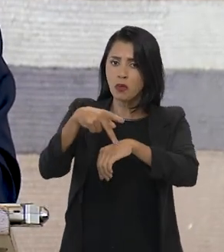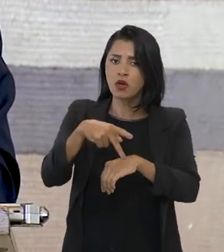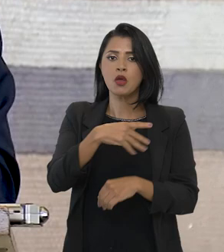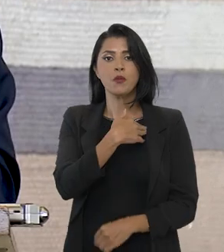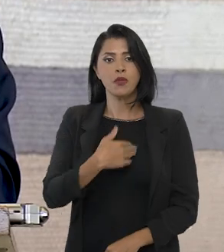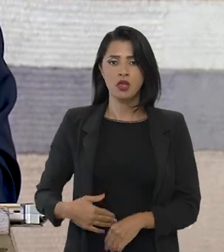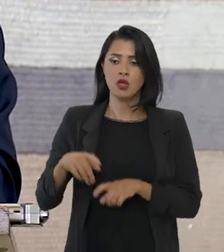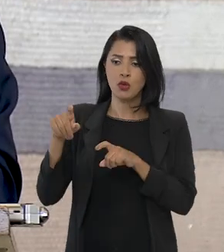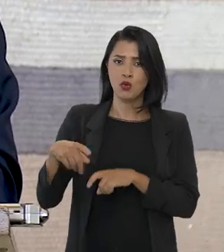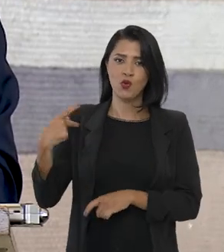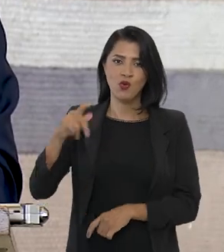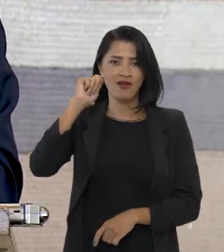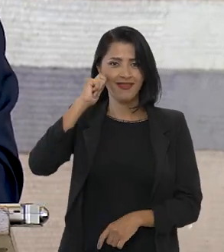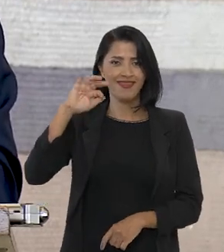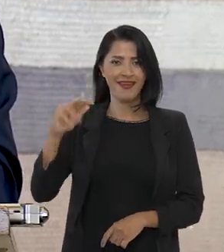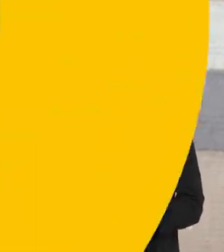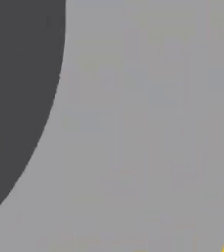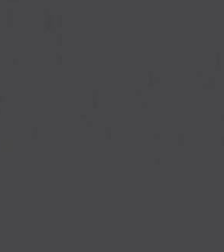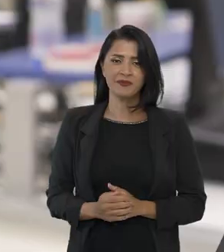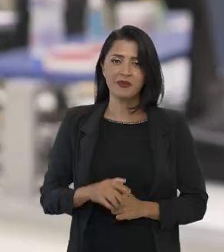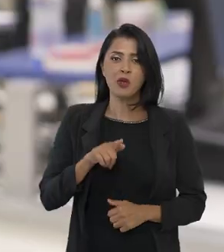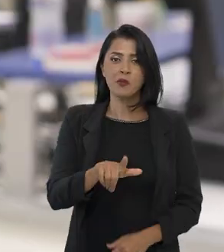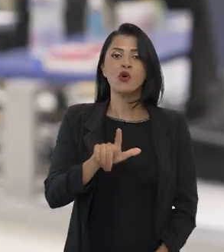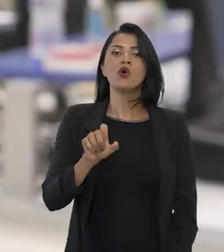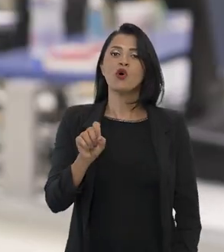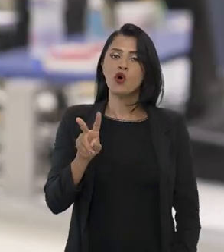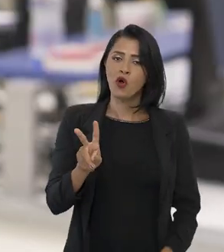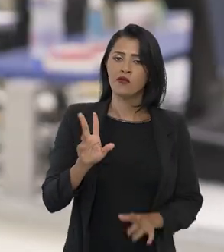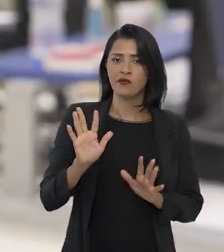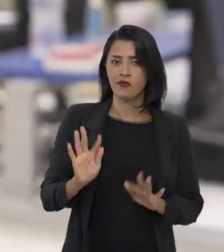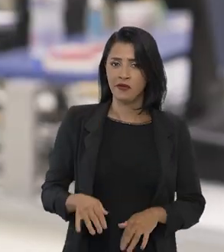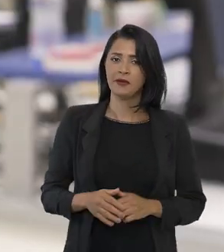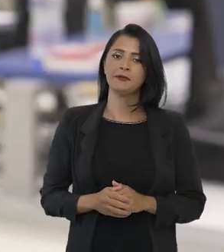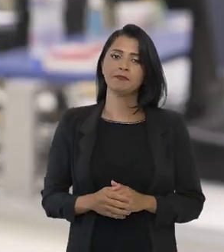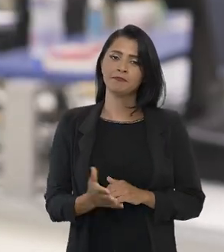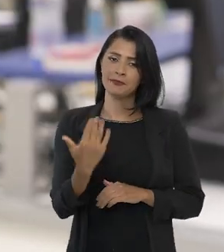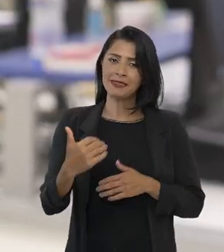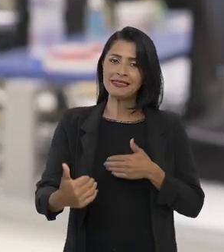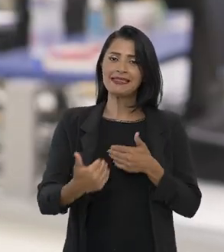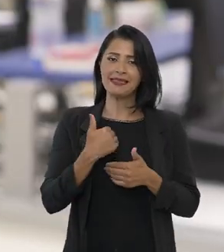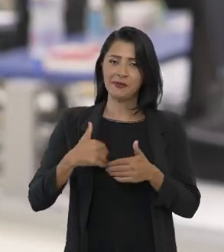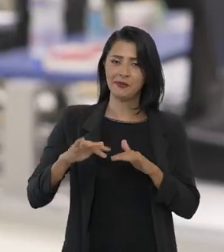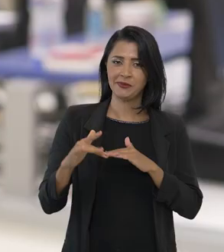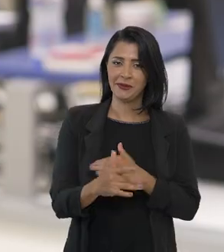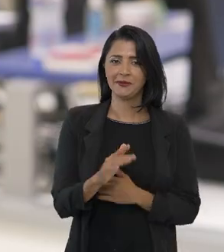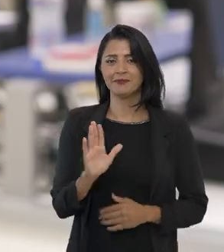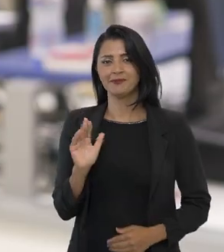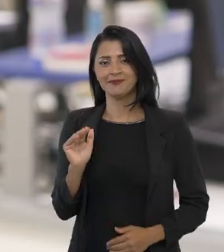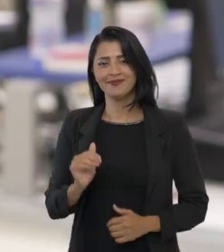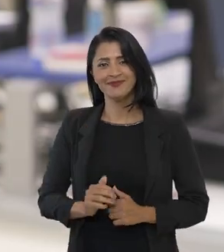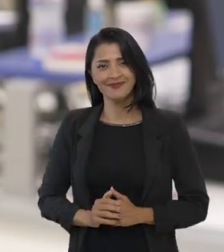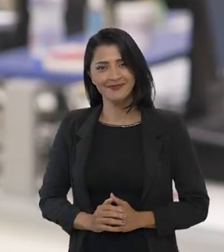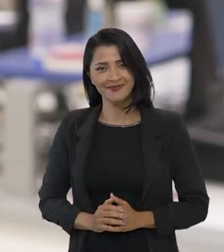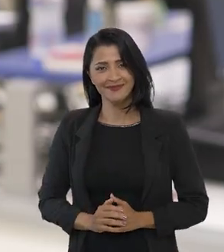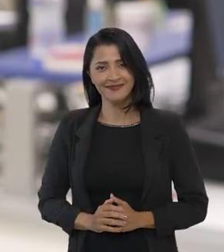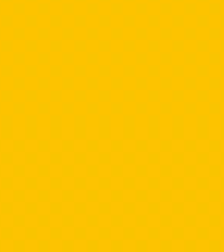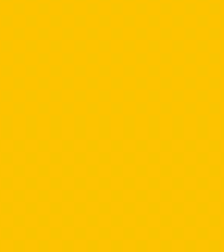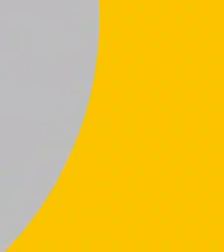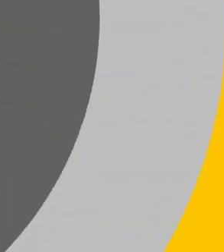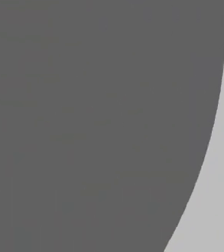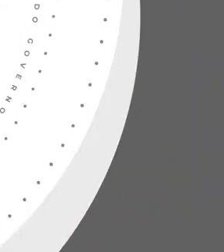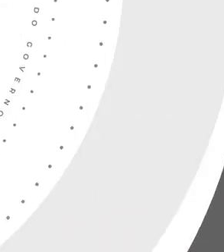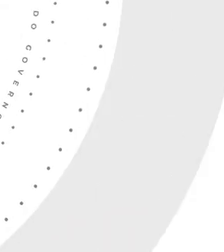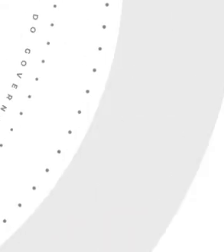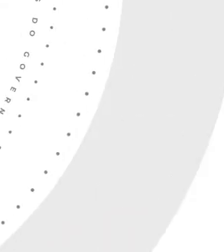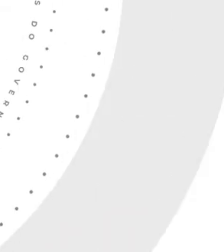país os ministros da Agricultura da África. E o Ponto Gov de hoje fica por aqui. Sigam com a gente nas redes sociais.